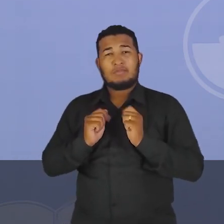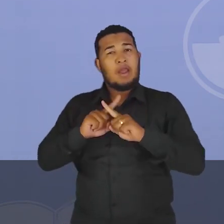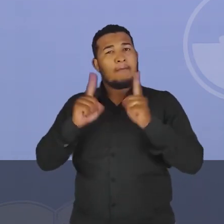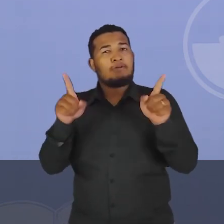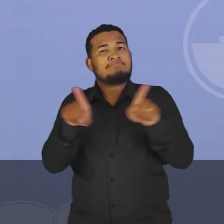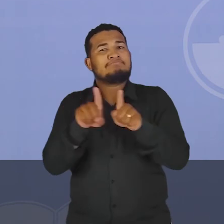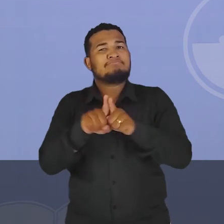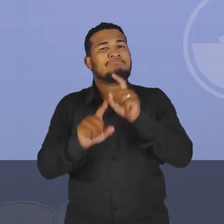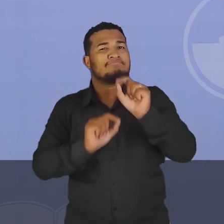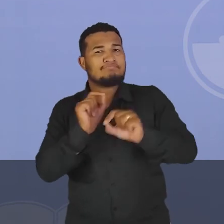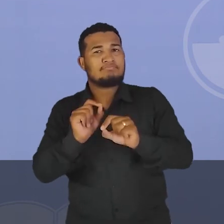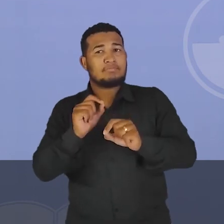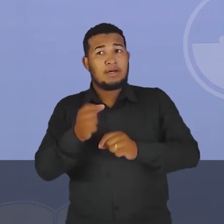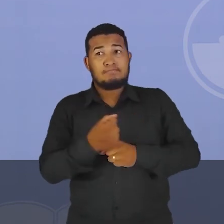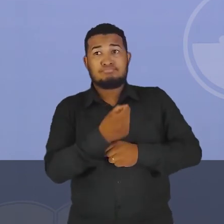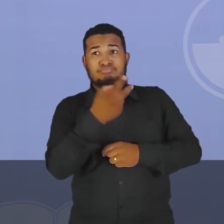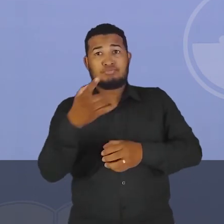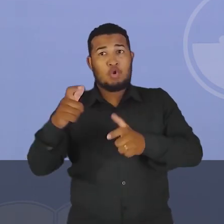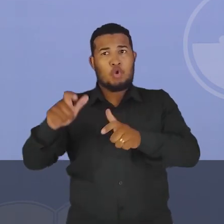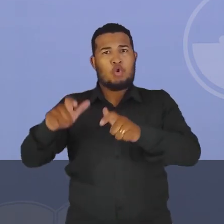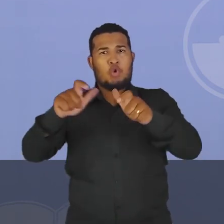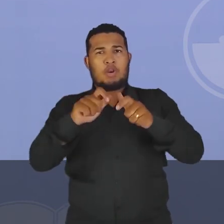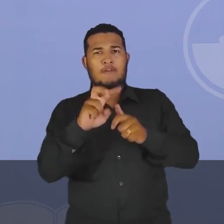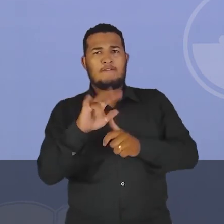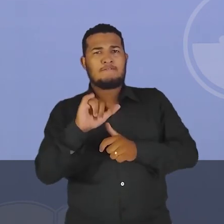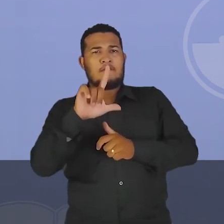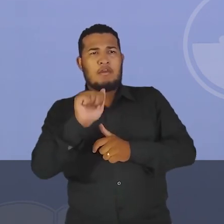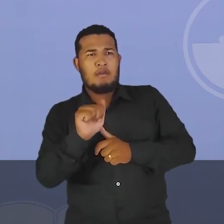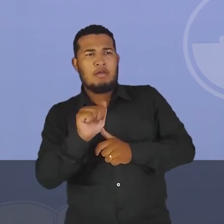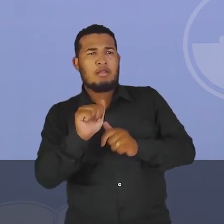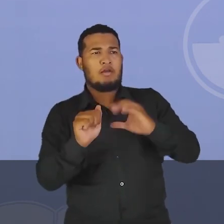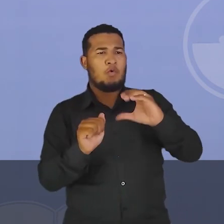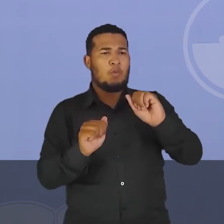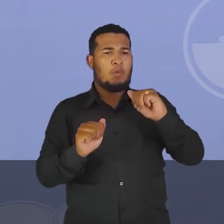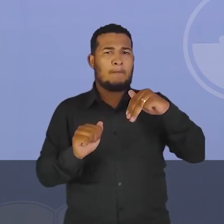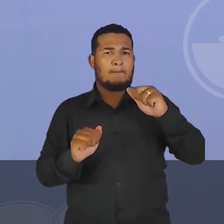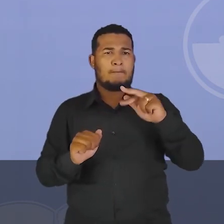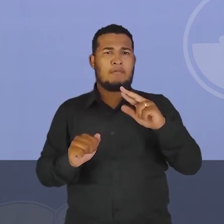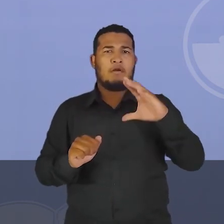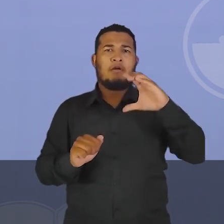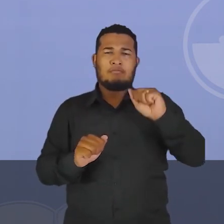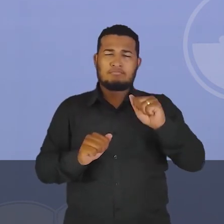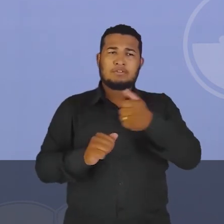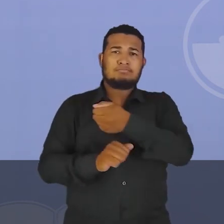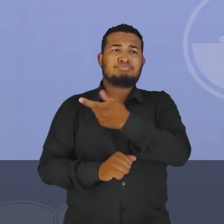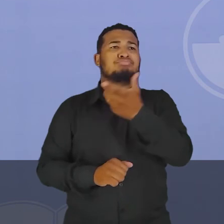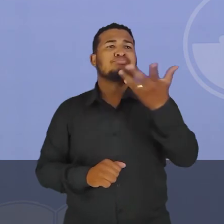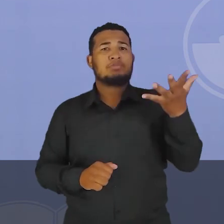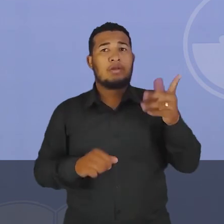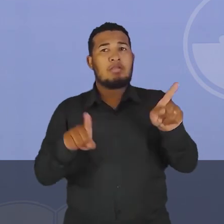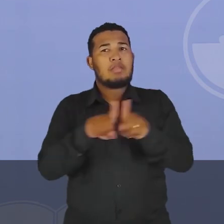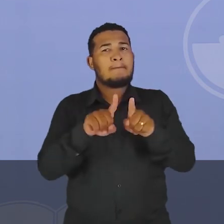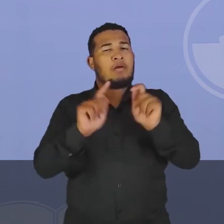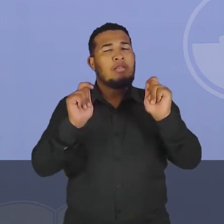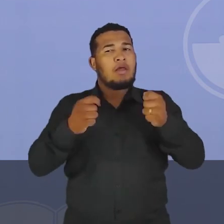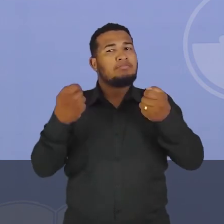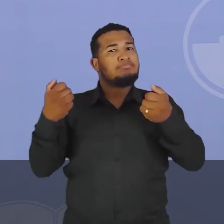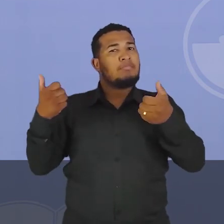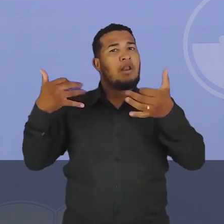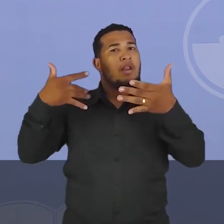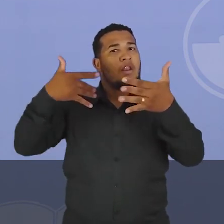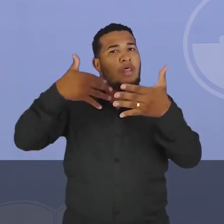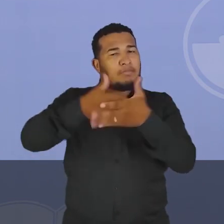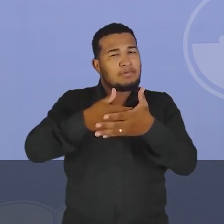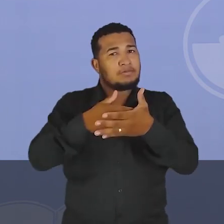muitas localidades, vilas, né, comarcas foram criadas e que, de certa forma, fomentaram o que a gente vai ter nos